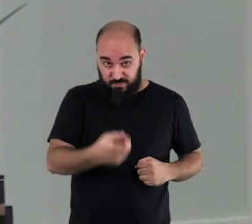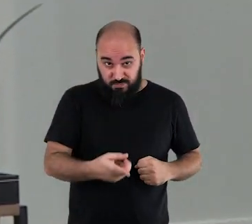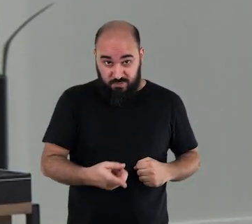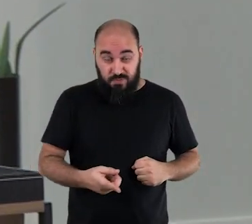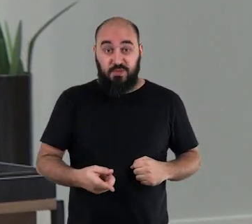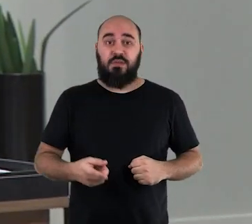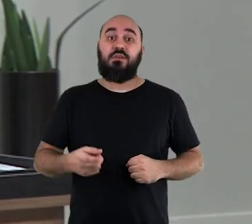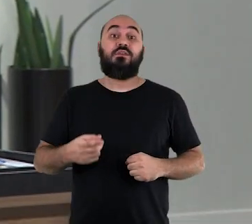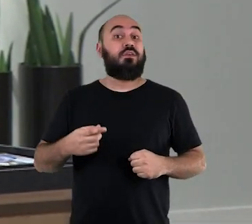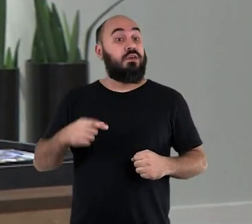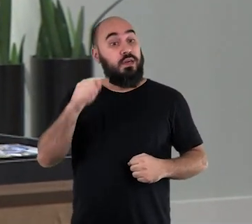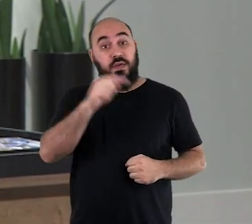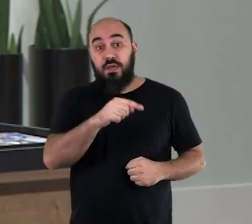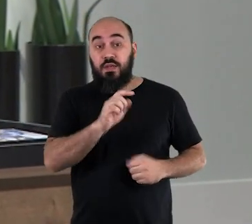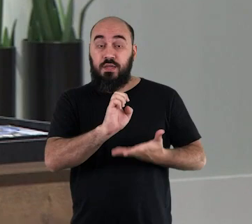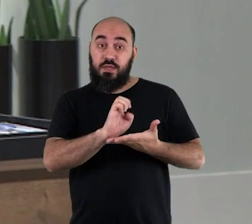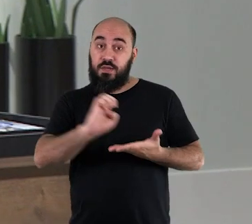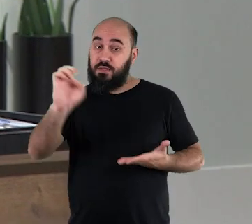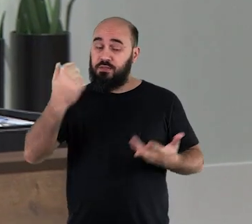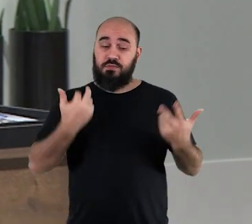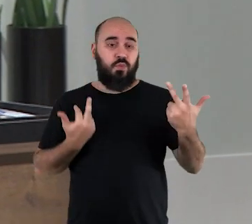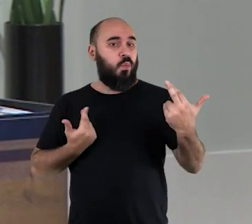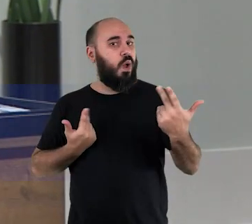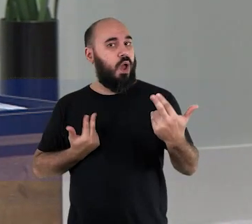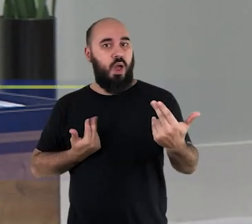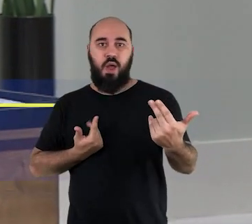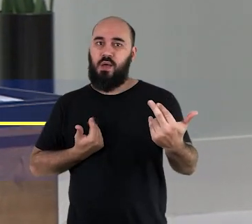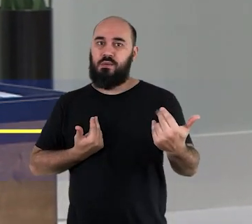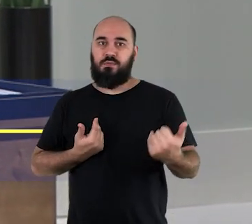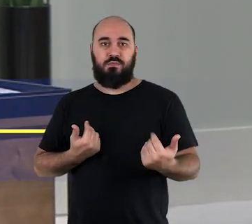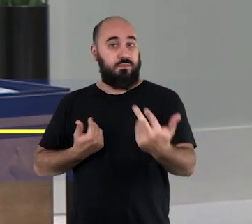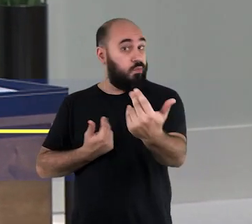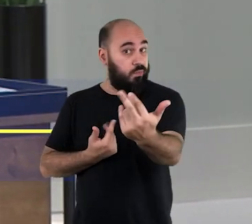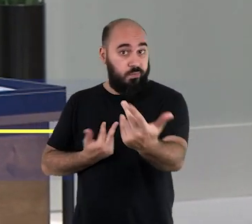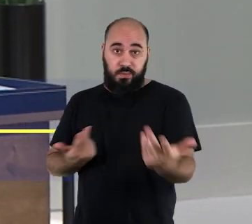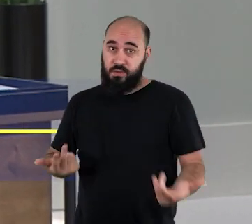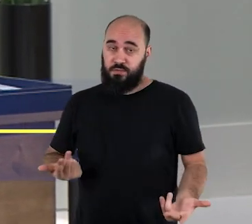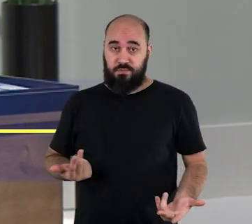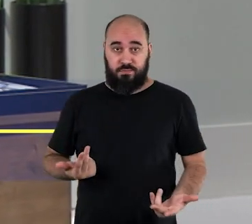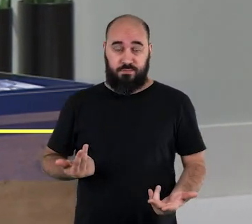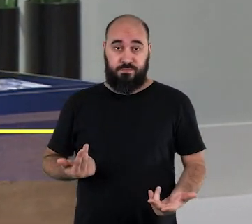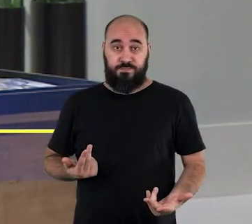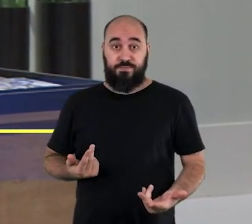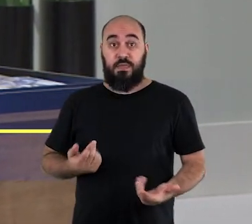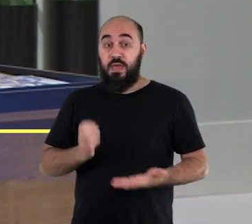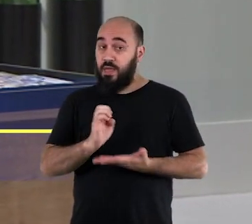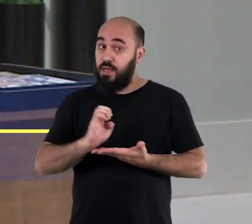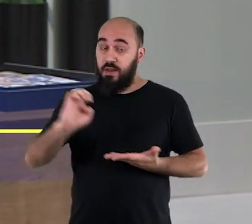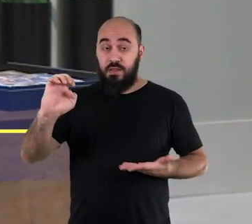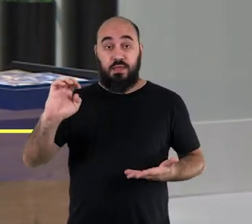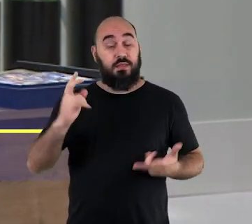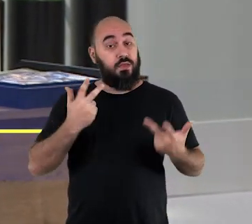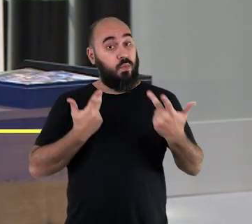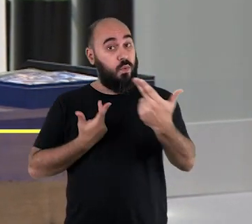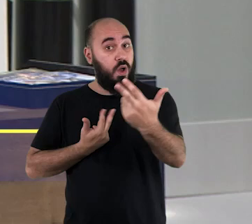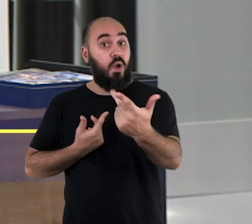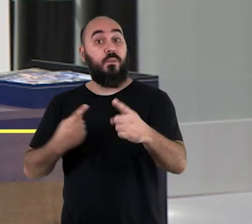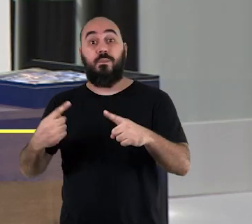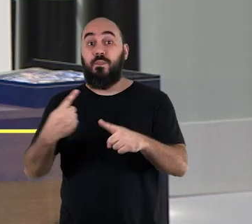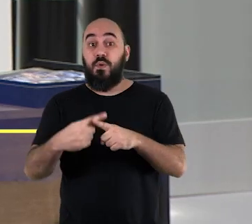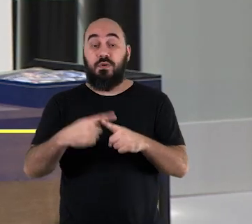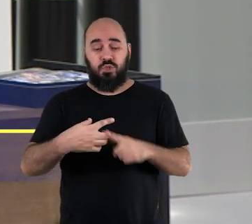nós, sujeito aos mesmos sentimentos? Elias era semelhante a nós também